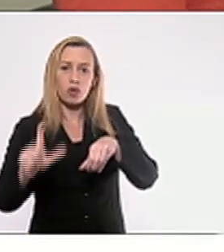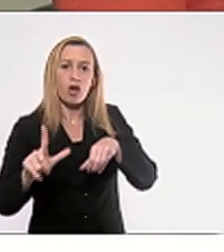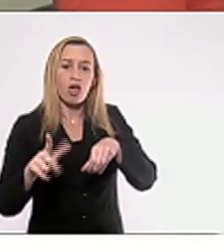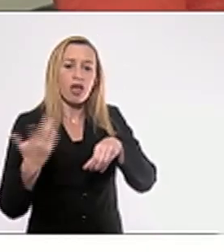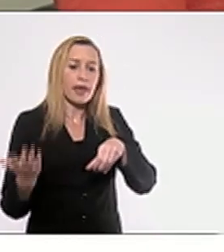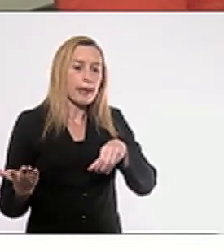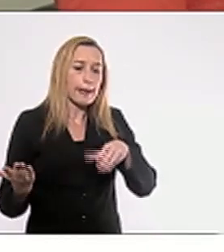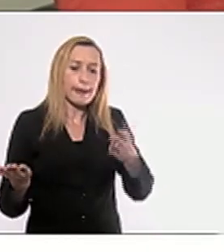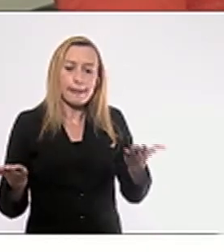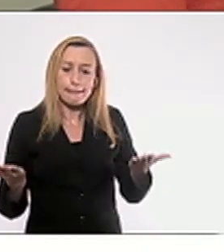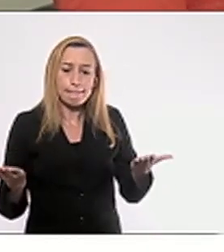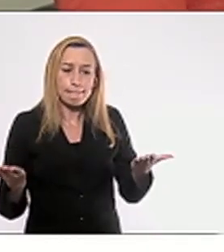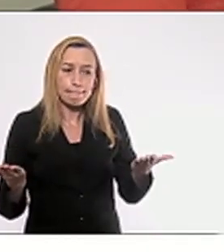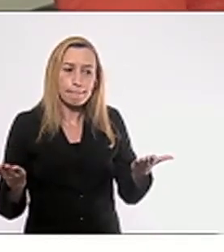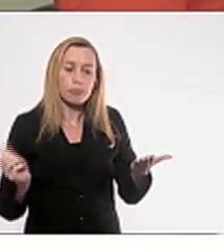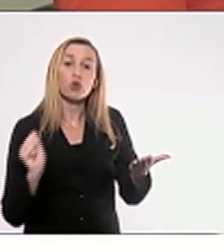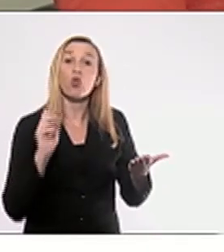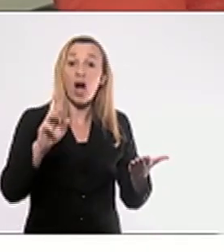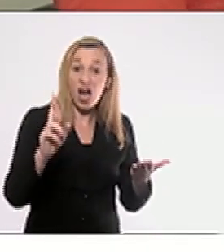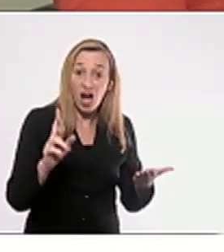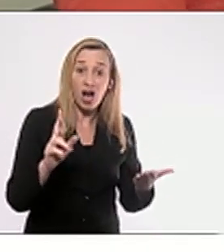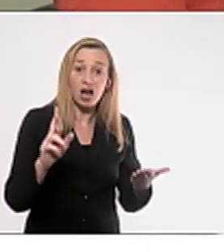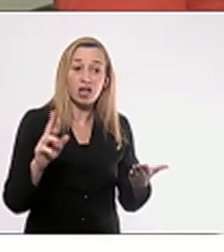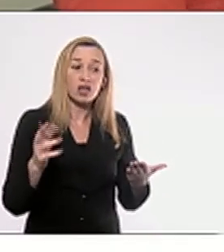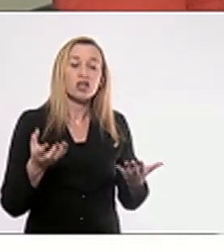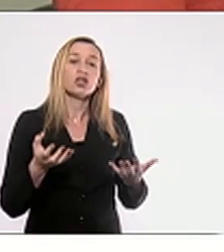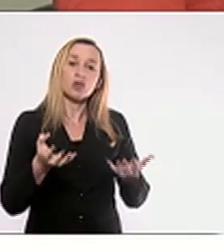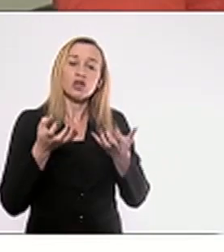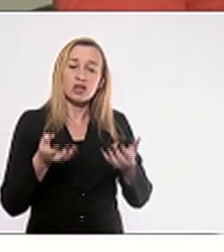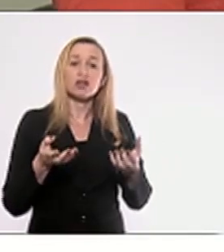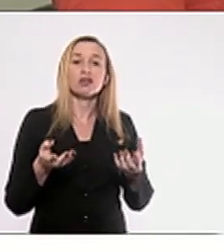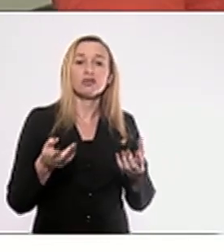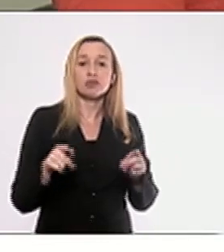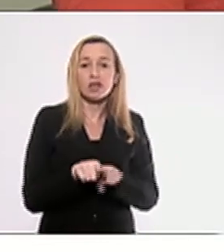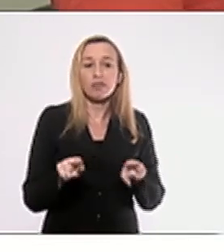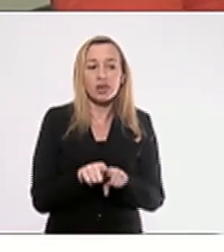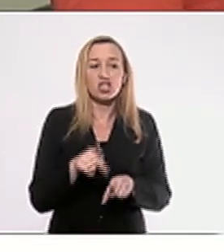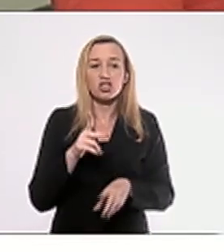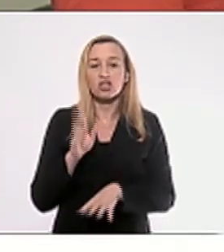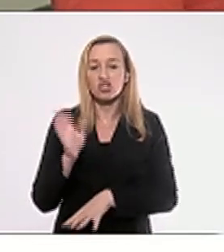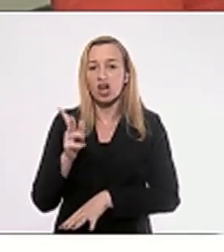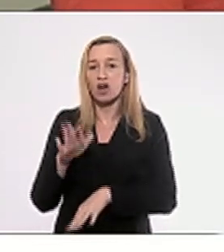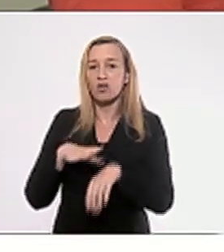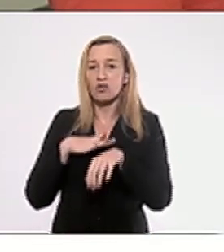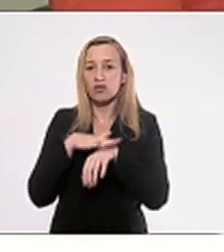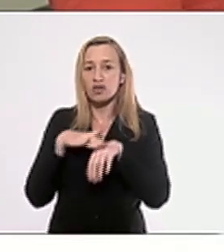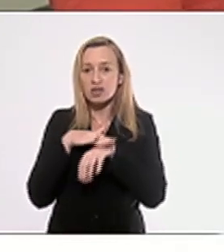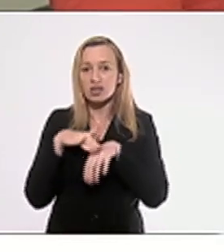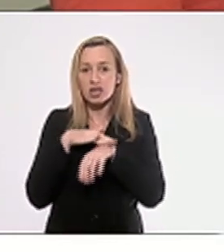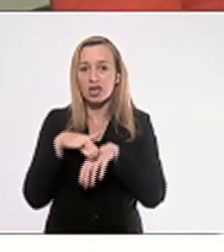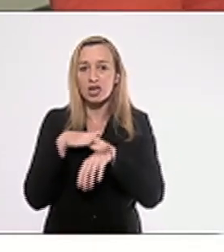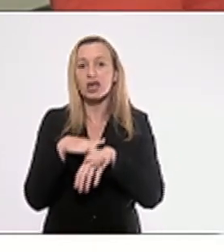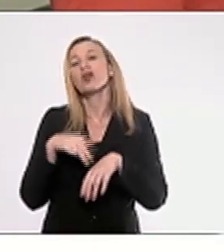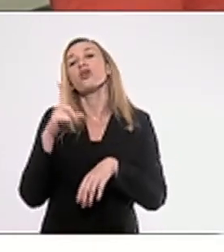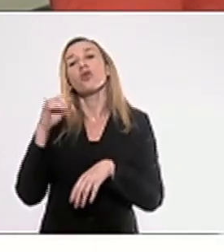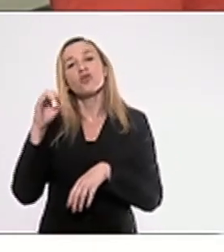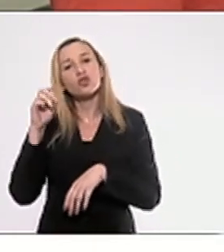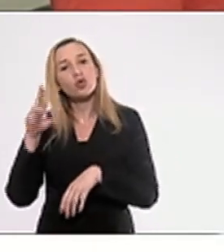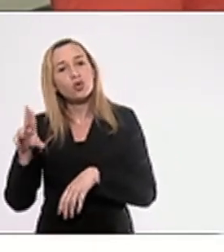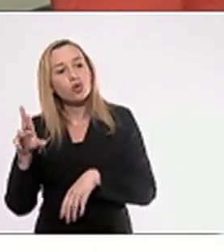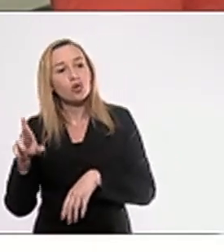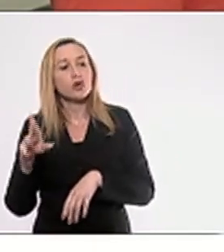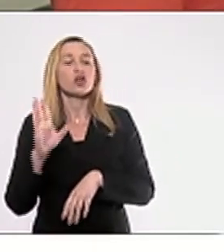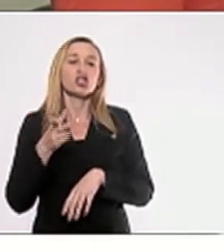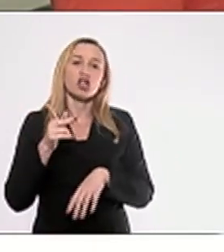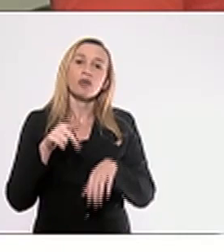questão, né, do ar. Inclusive, eu queria até, eu já conversei com a nossa ouvidora aqui, já mostrei a